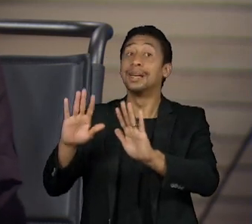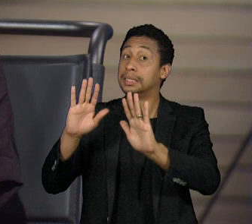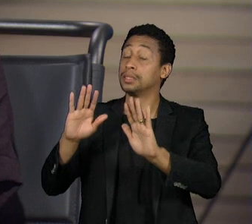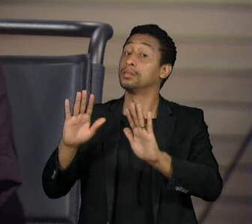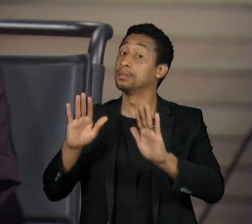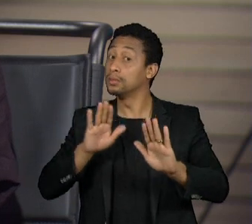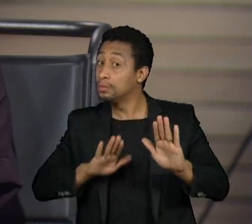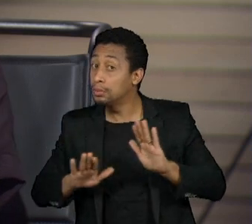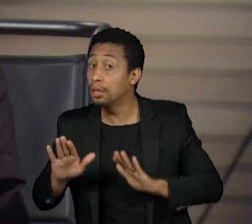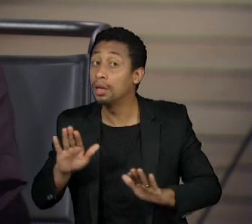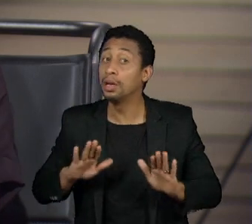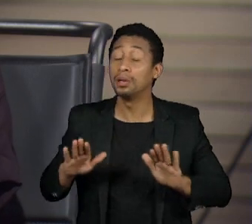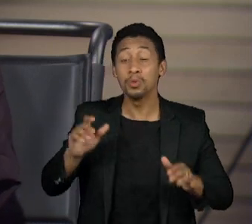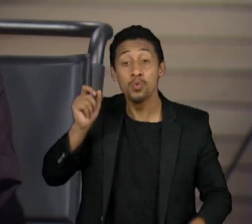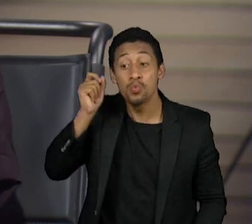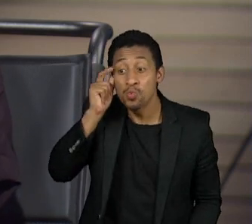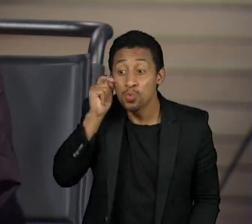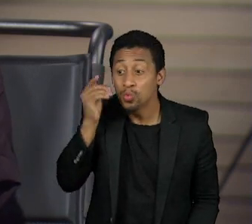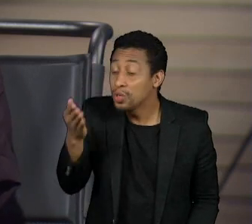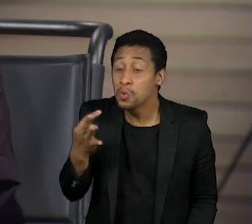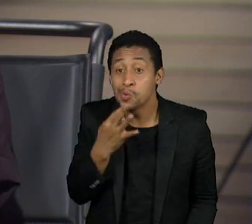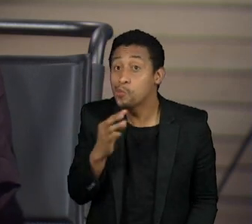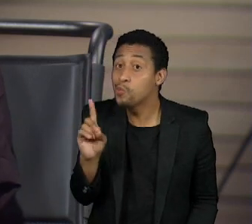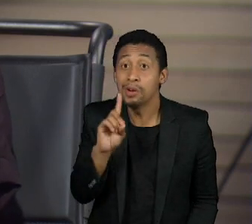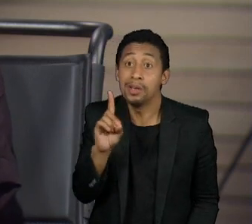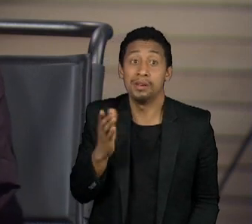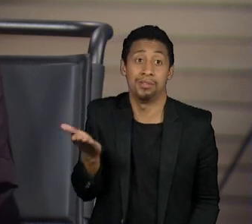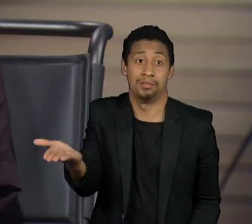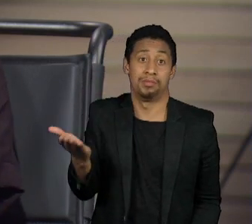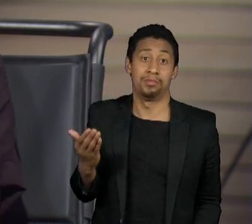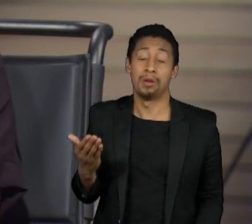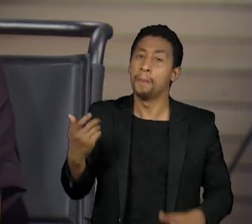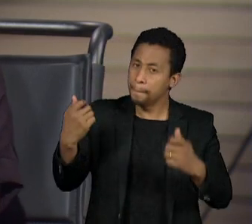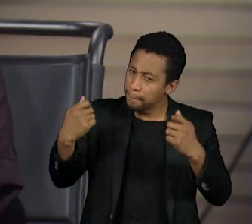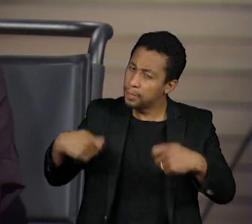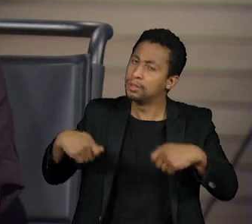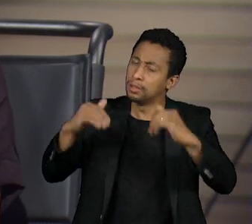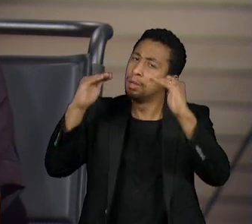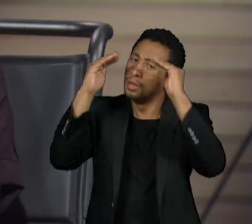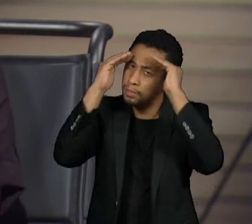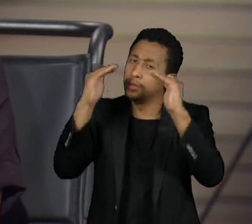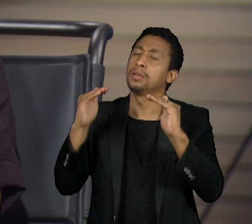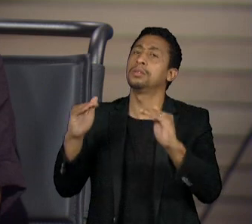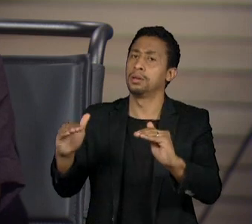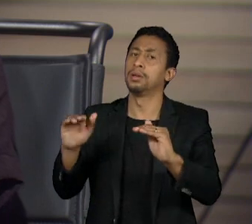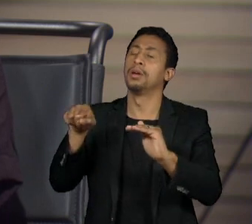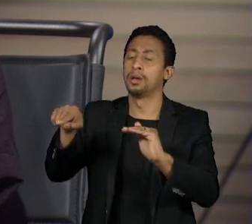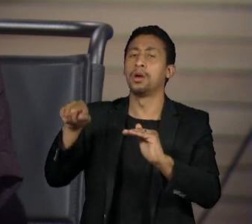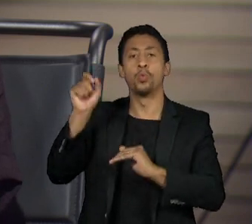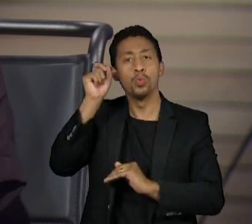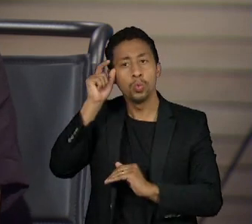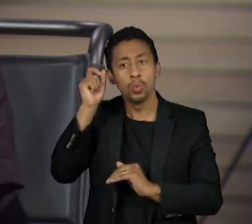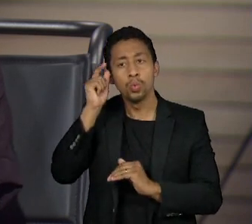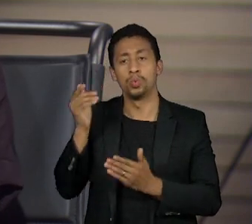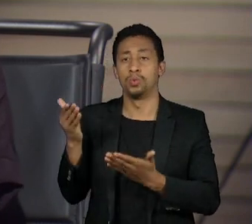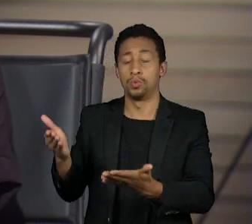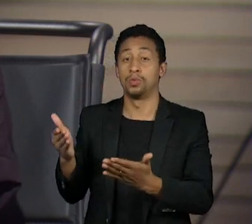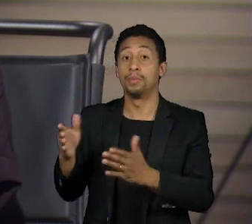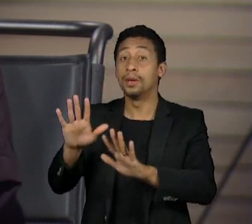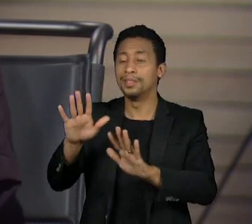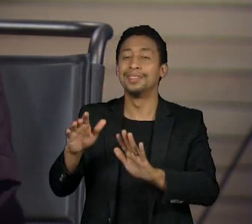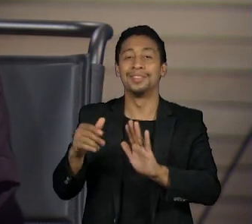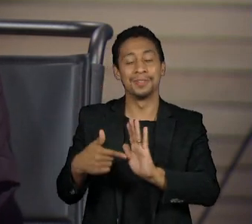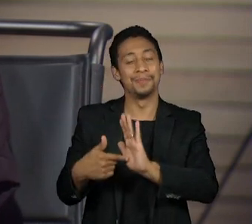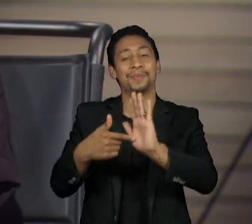intervir, porque é uma cultura que eu não conheço, então é preciso que a gente tenha também muito respeito pela diversidade cultural. E uma boa métrica que a gente